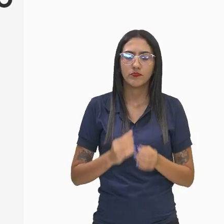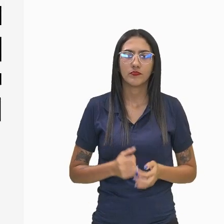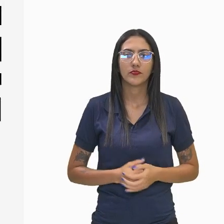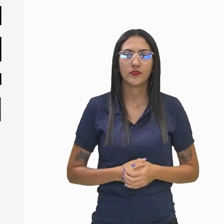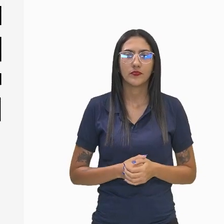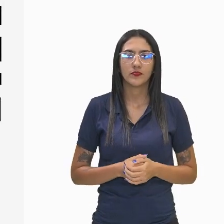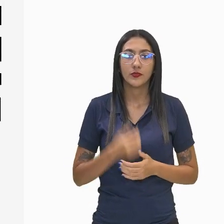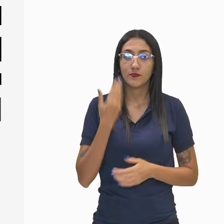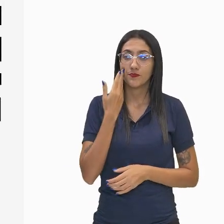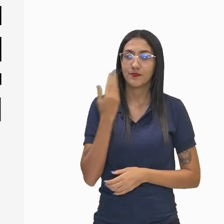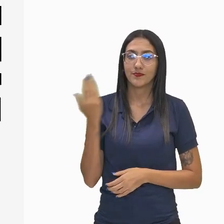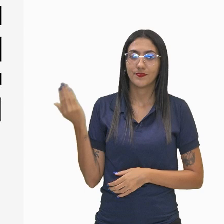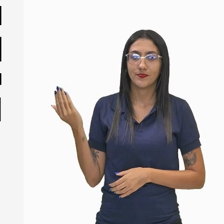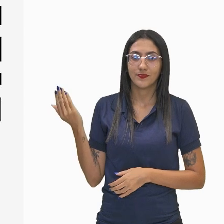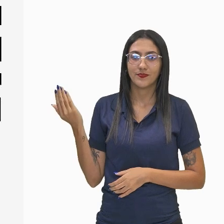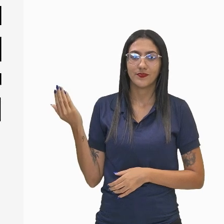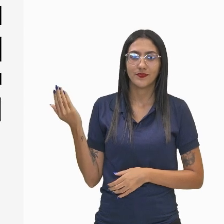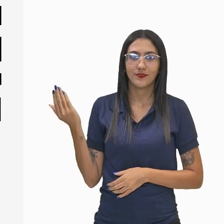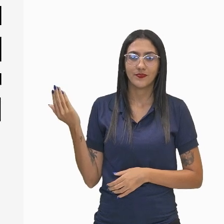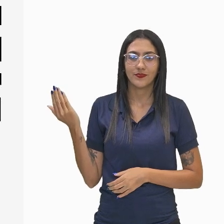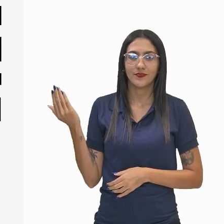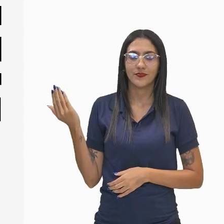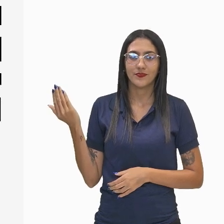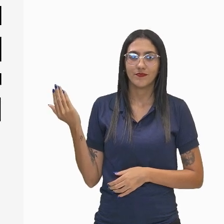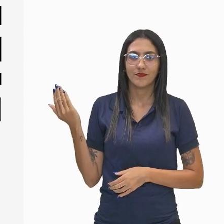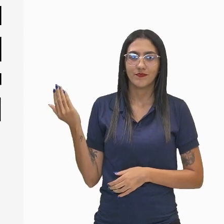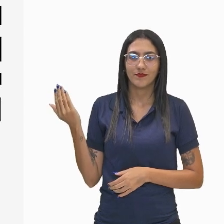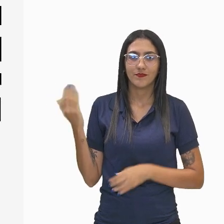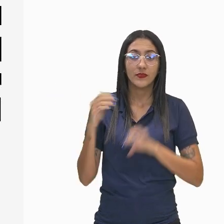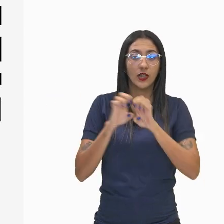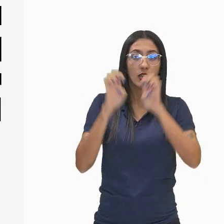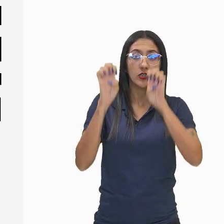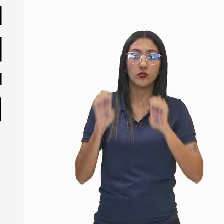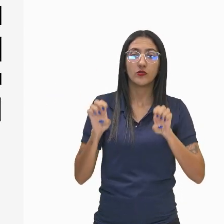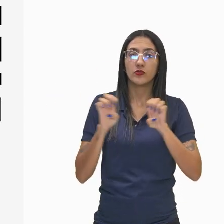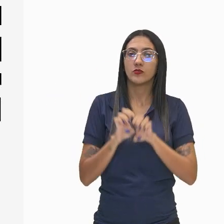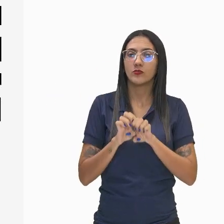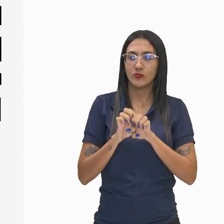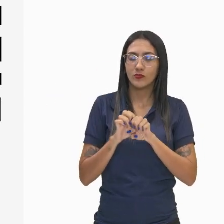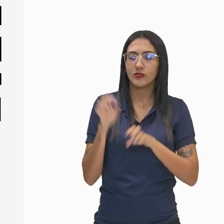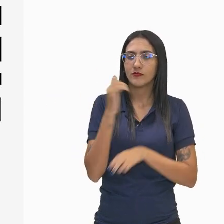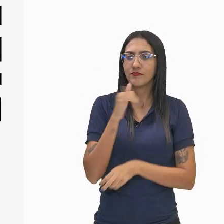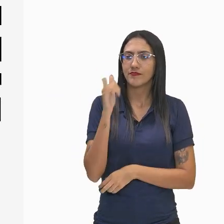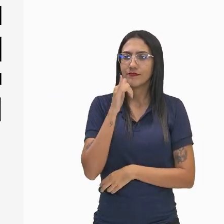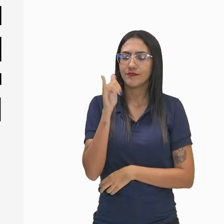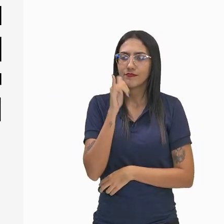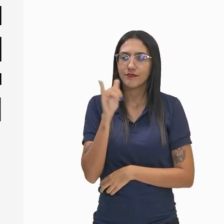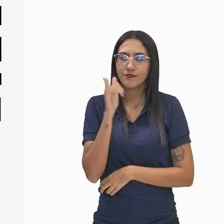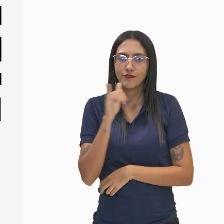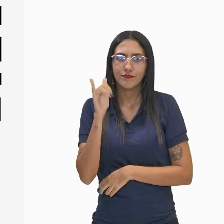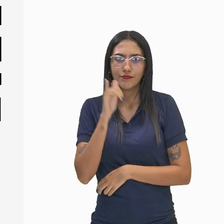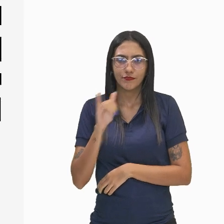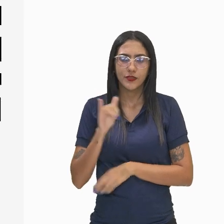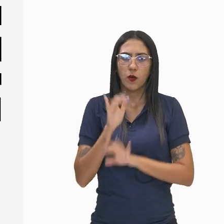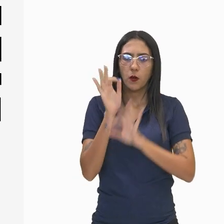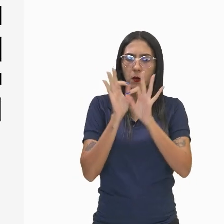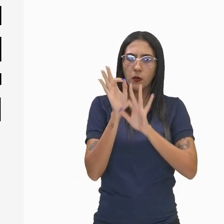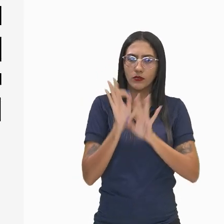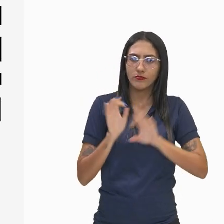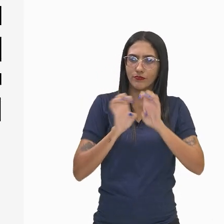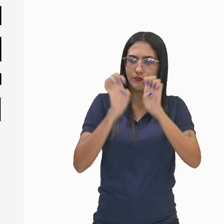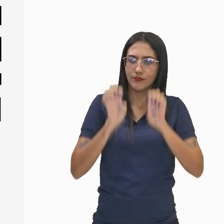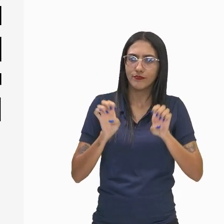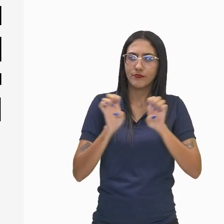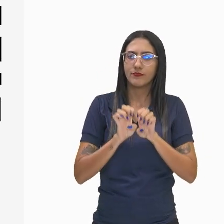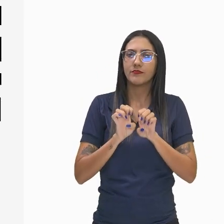nos circuitos elétricos, né? Nos projetos dos eletricistas e dos projetos eletrônicos. Quando